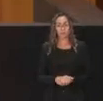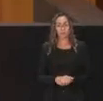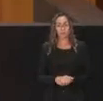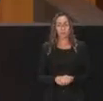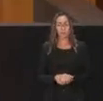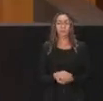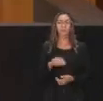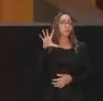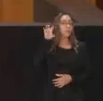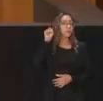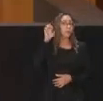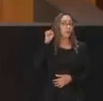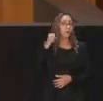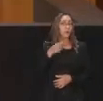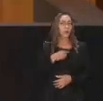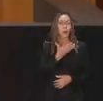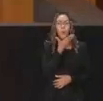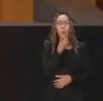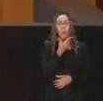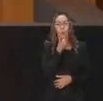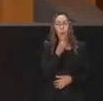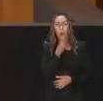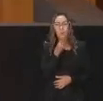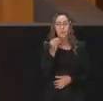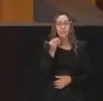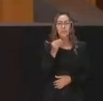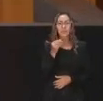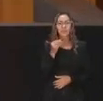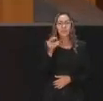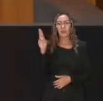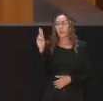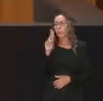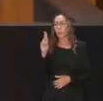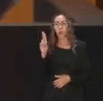Escuta aqui, um homem sem nome não é nada.